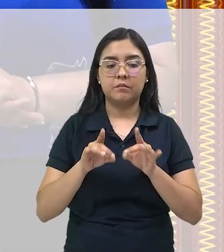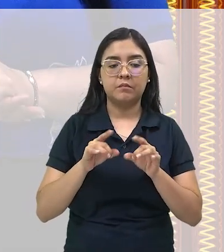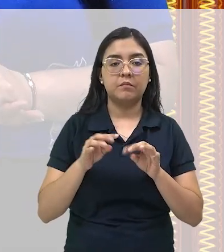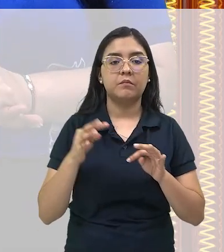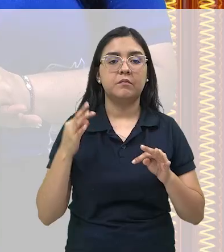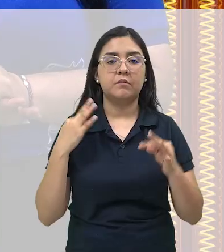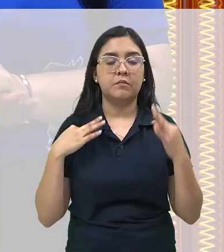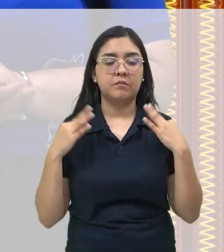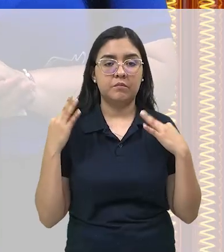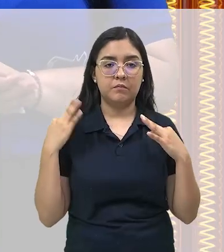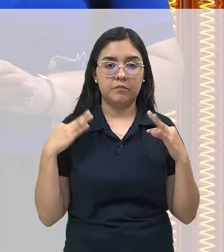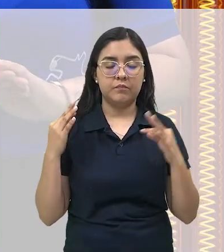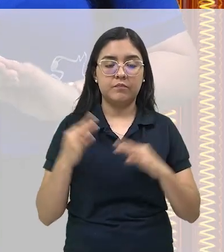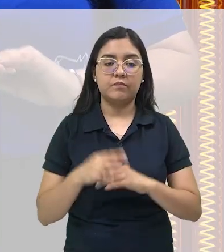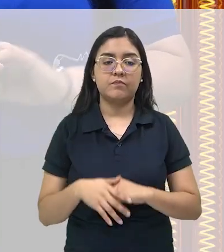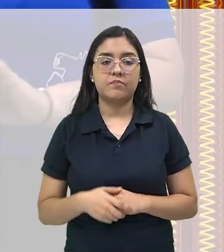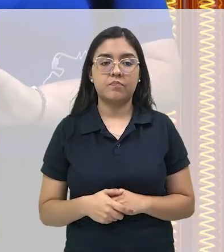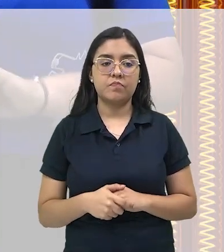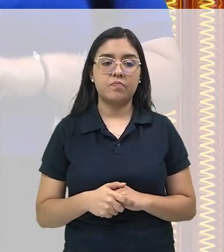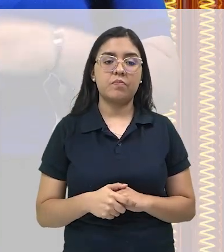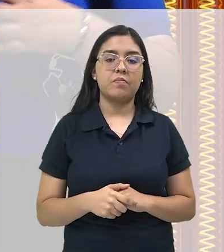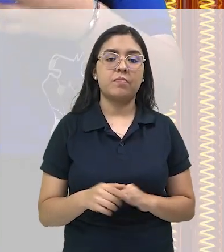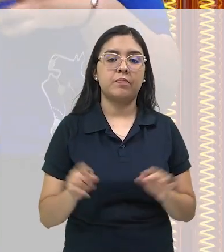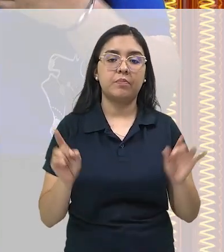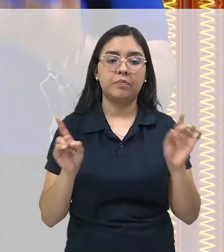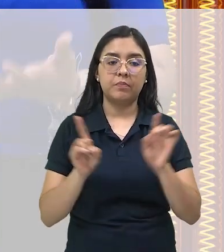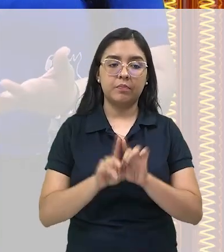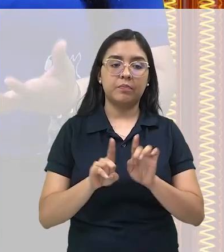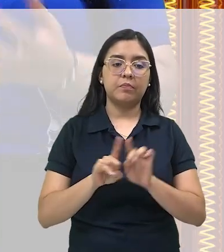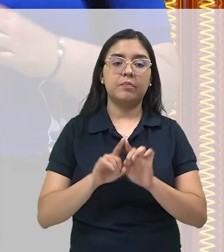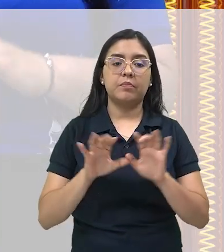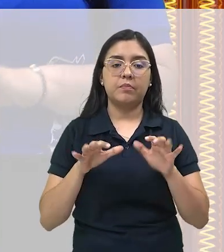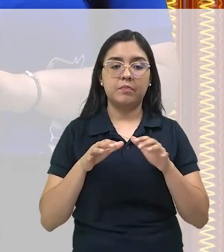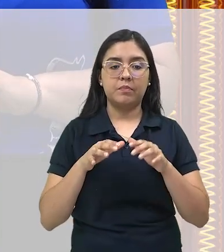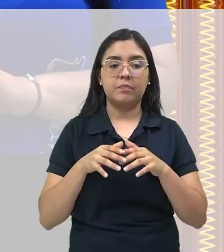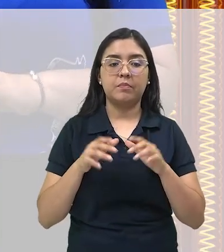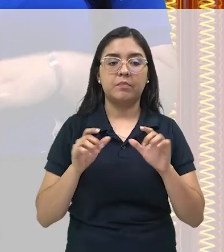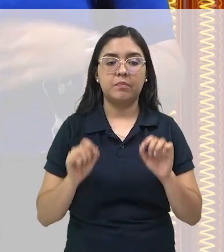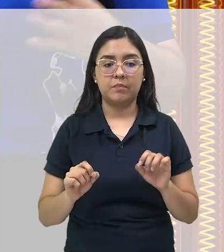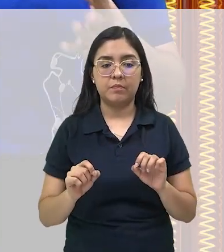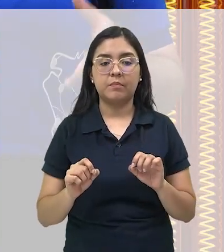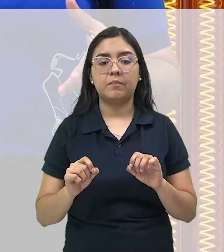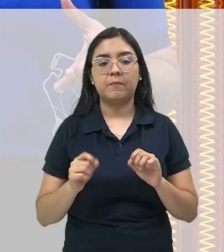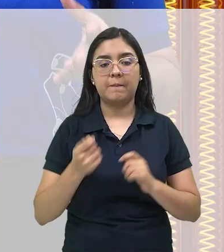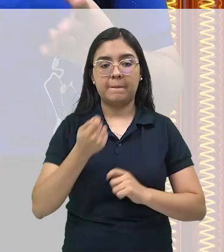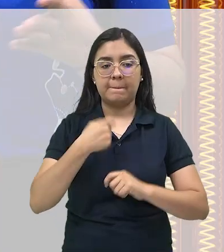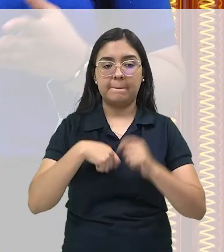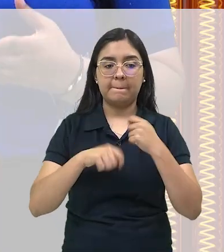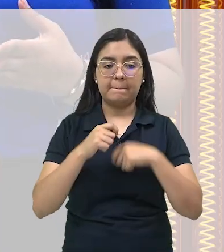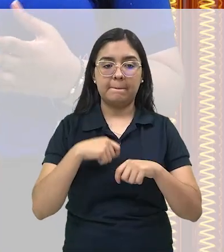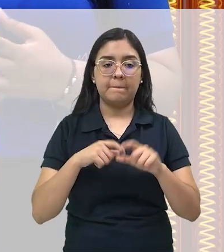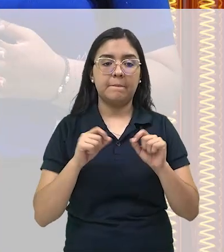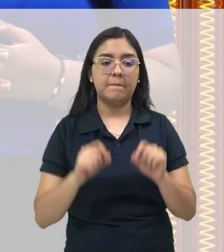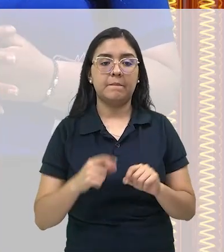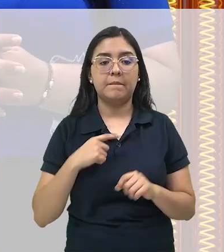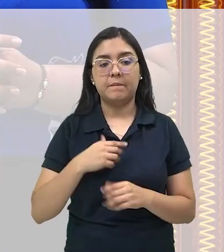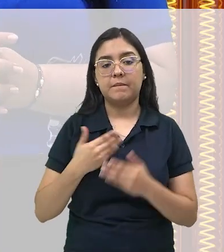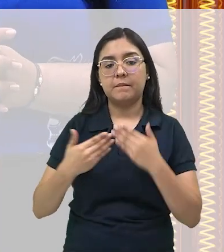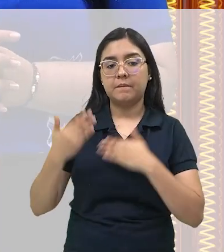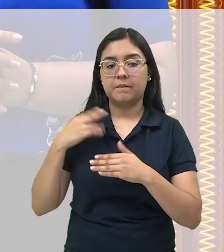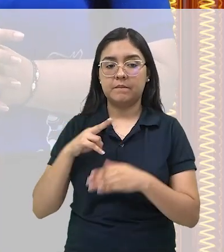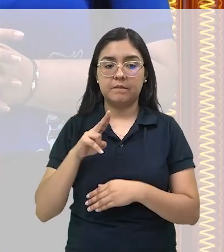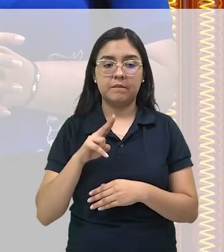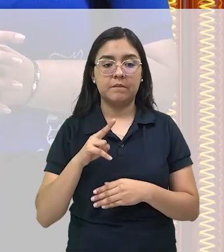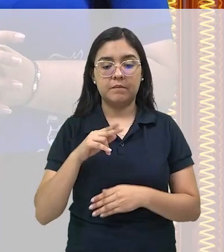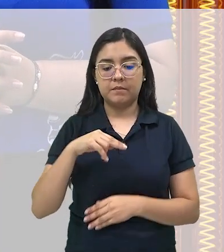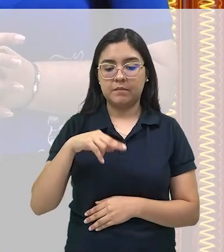claro, o turismo. Por fim, a gente tem aí o bloco econômico, para ser falado, antes o NAFTA, hoje o